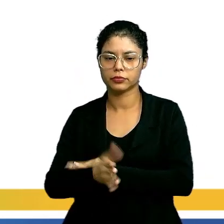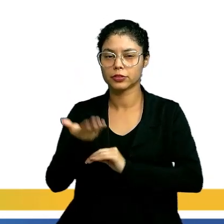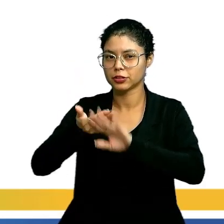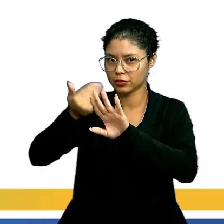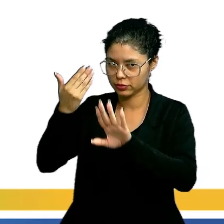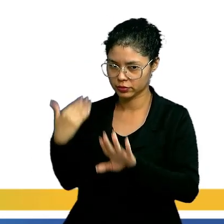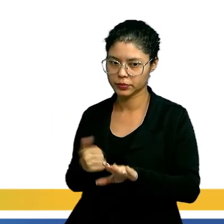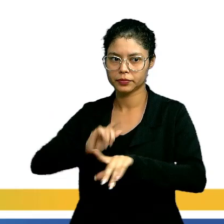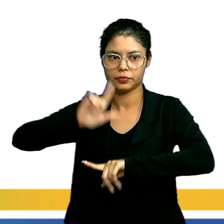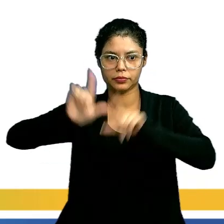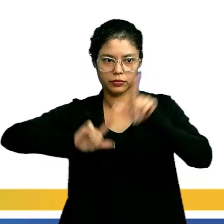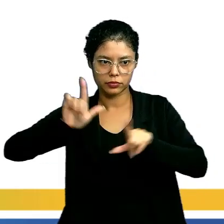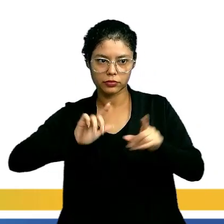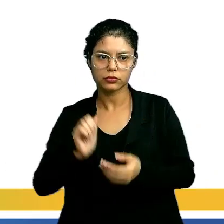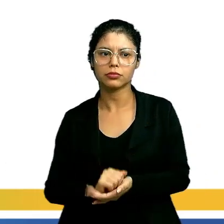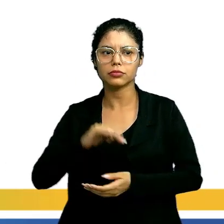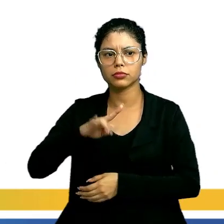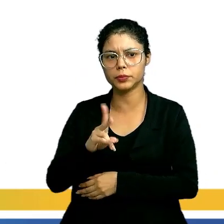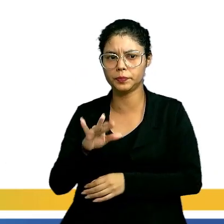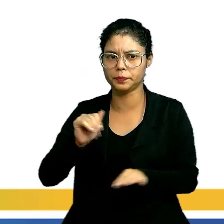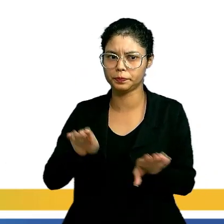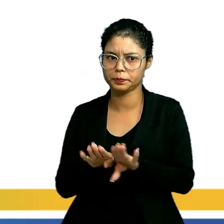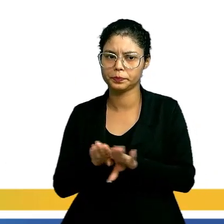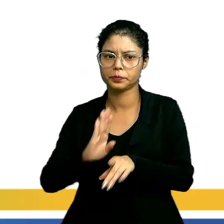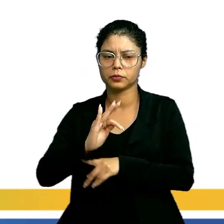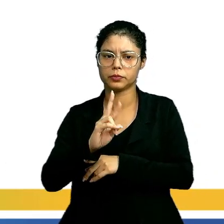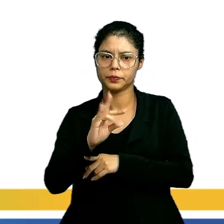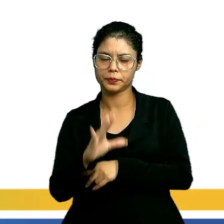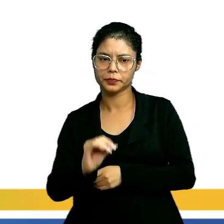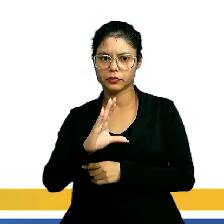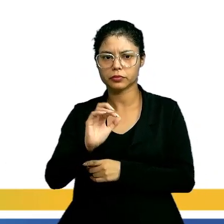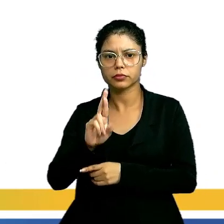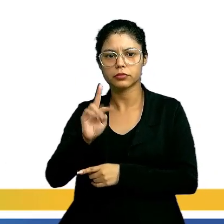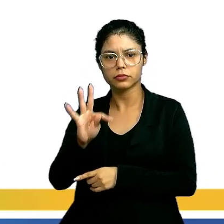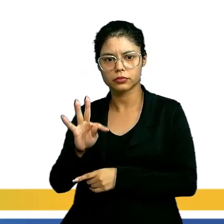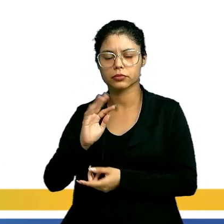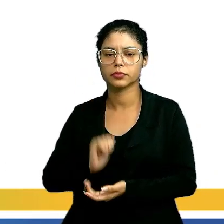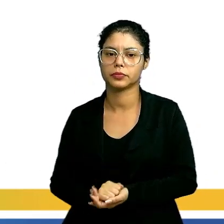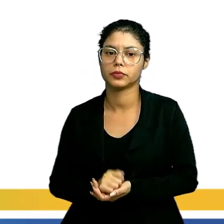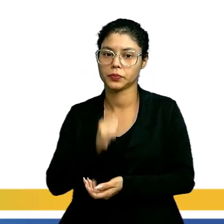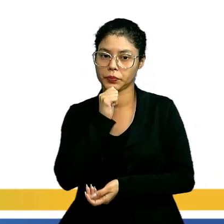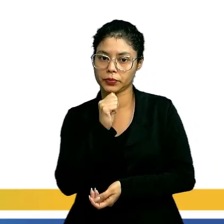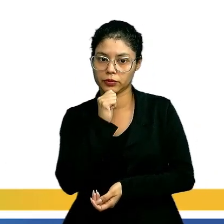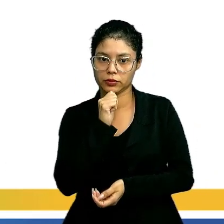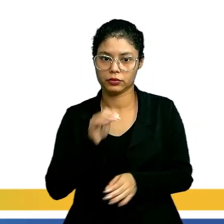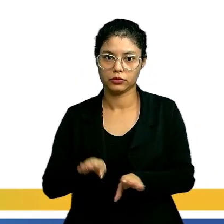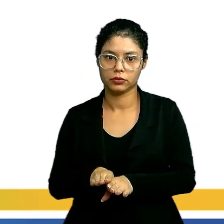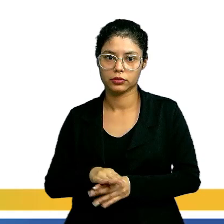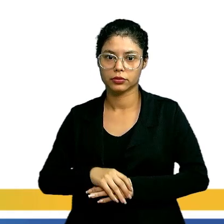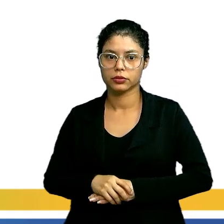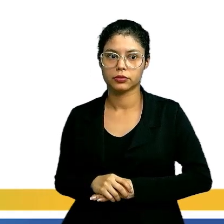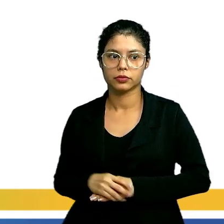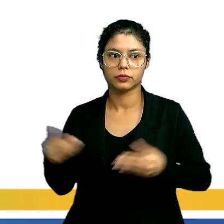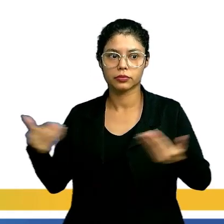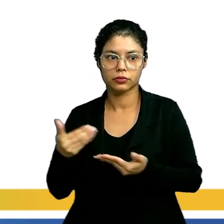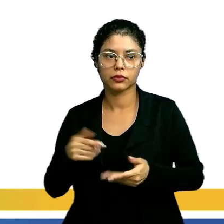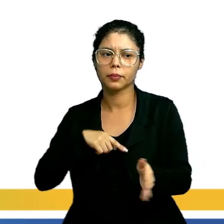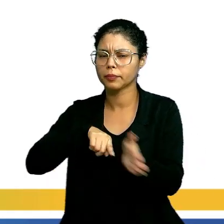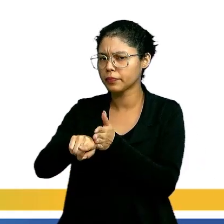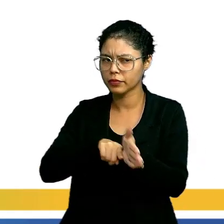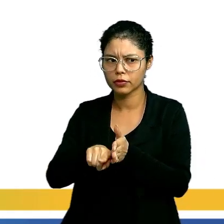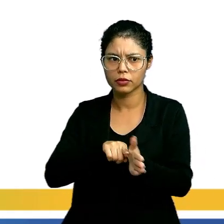antigas. TVs e monitores de tubos de raios catódicos, ou CRT, Cathode Ray Tube,